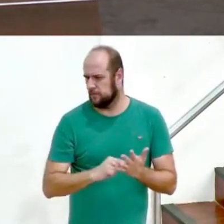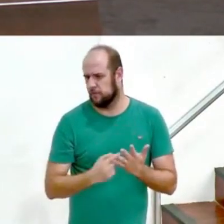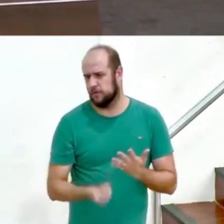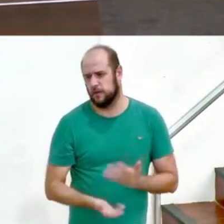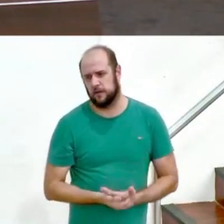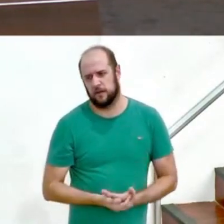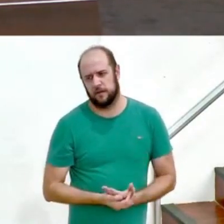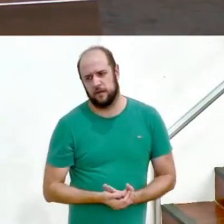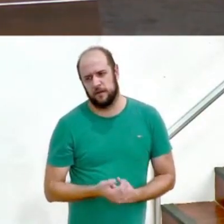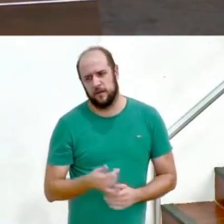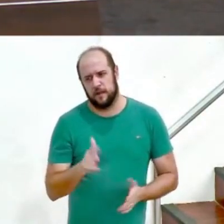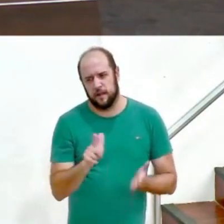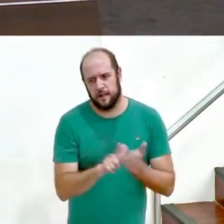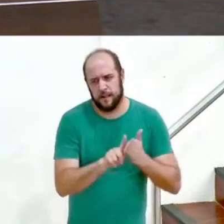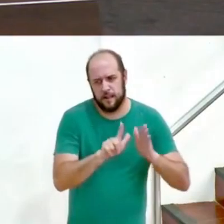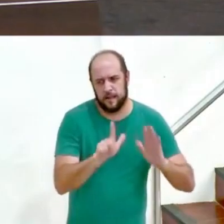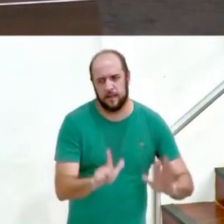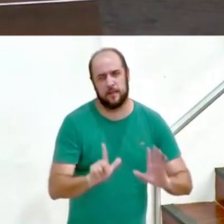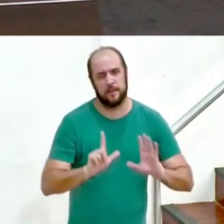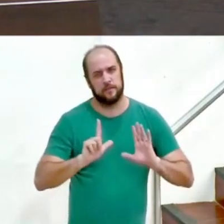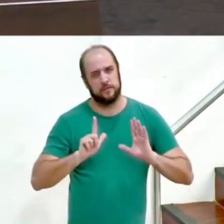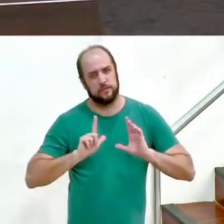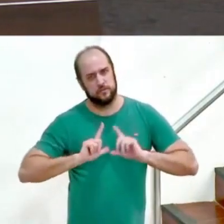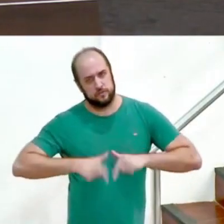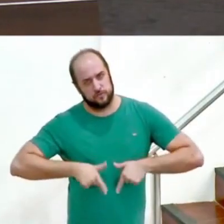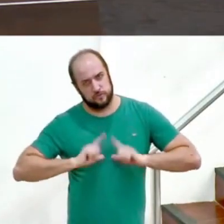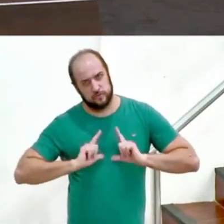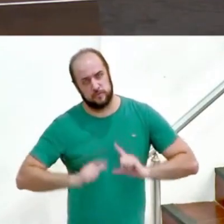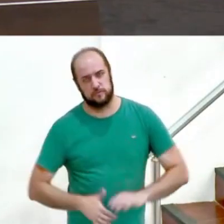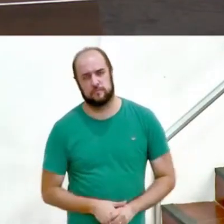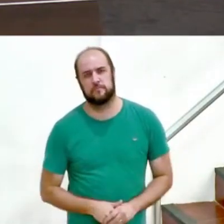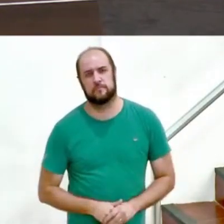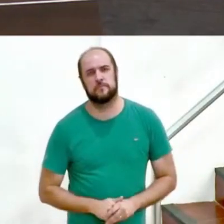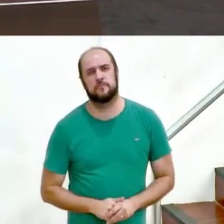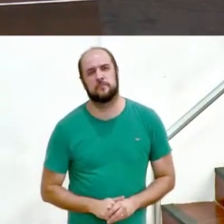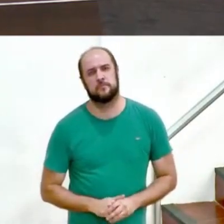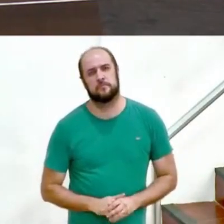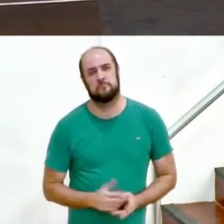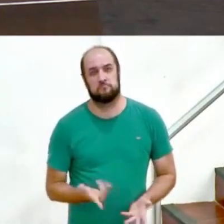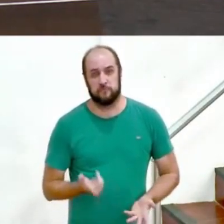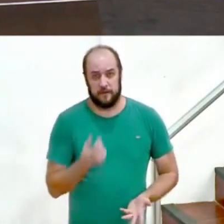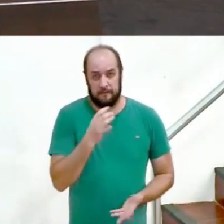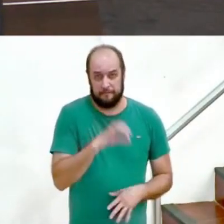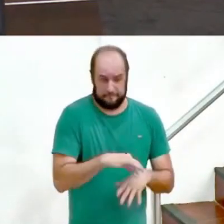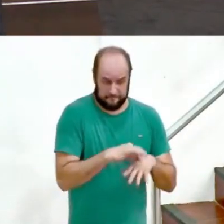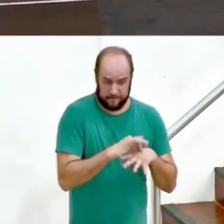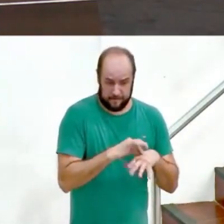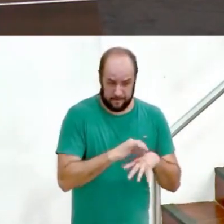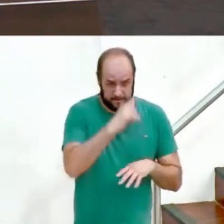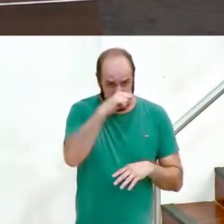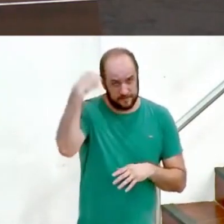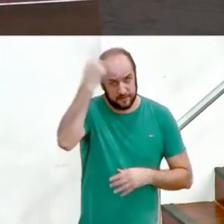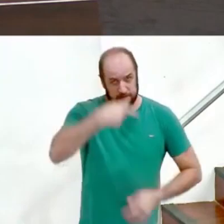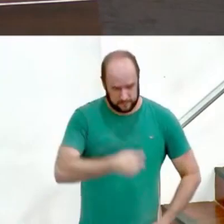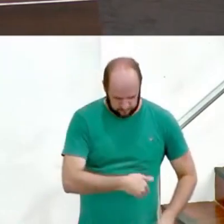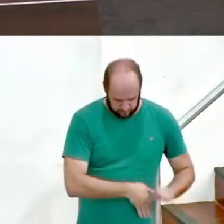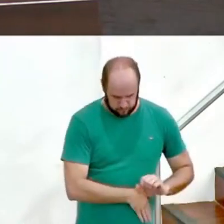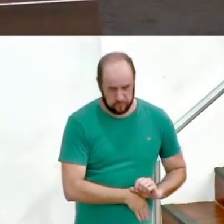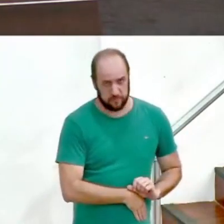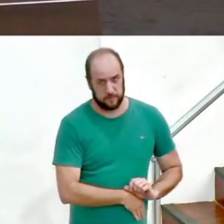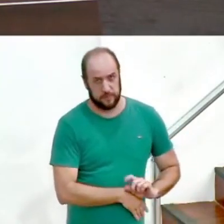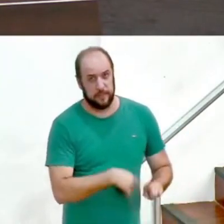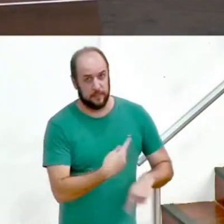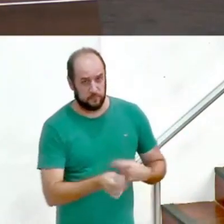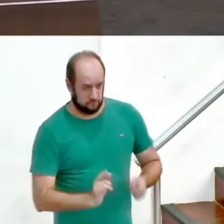lei sacerdotal judaica. Se alguém leva carne santificada na borda de sua roupa, e ela